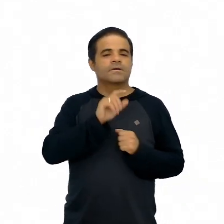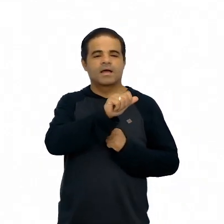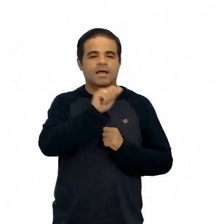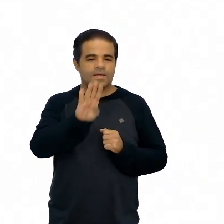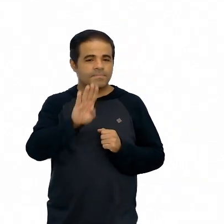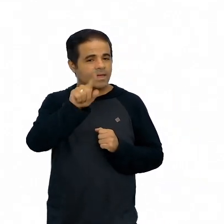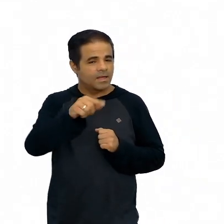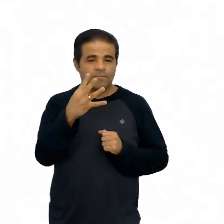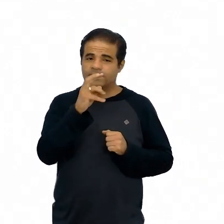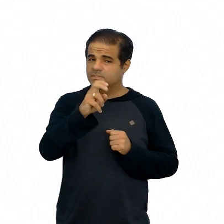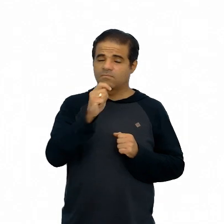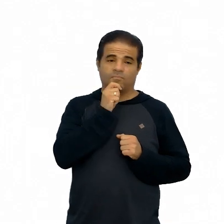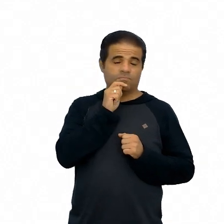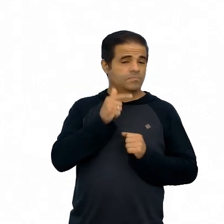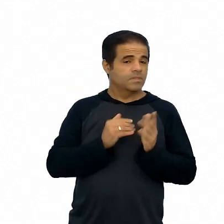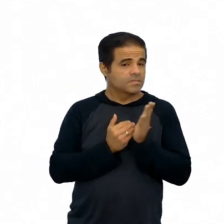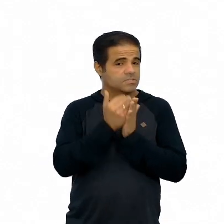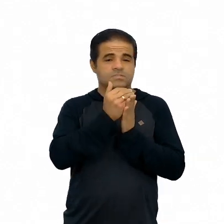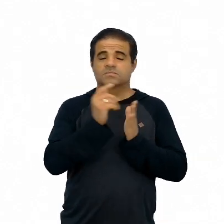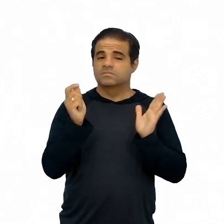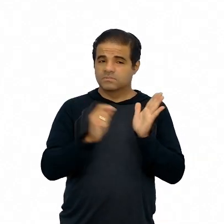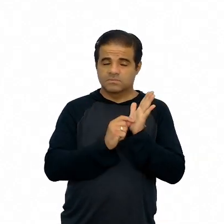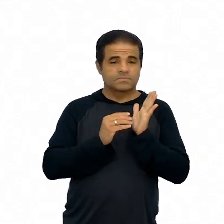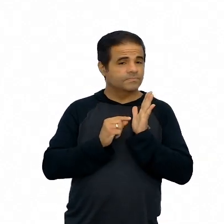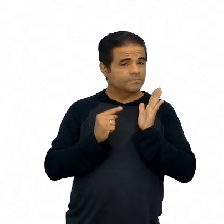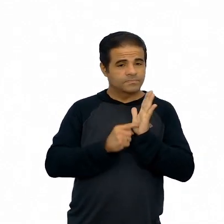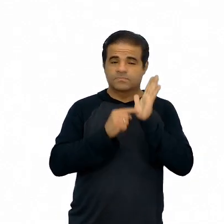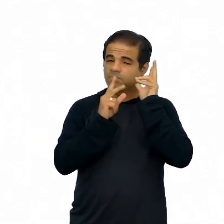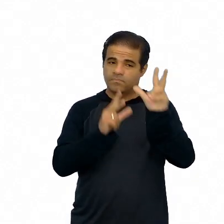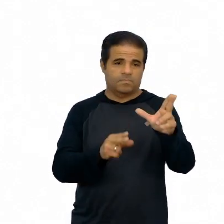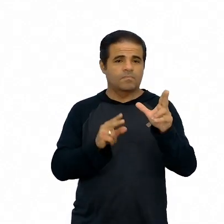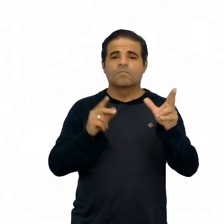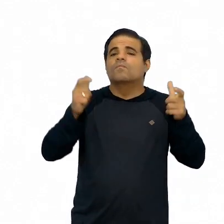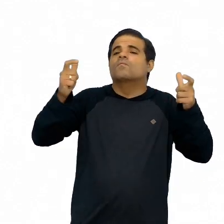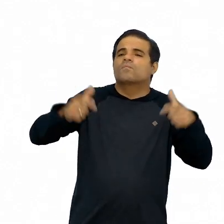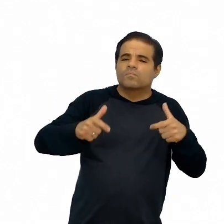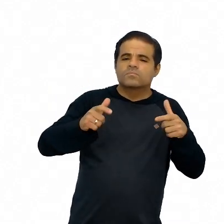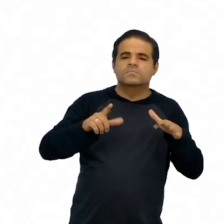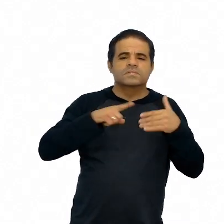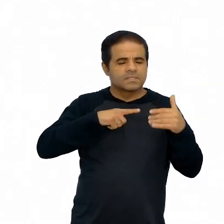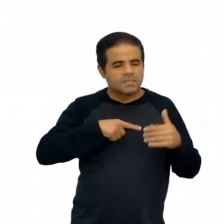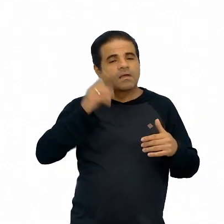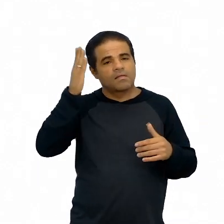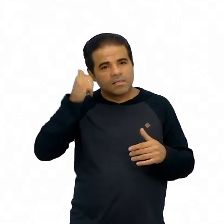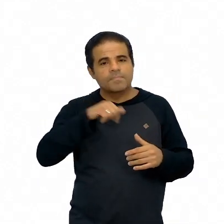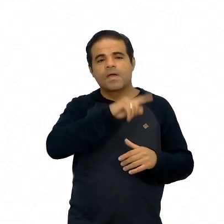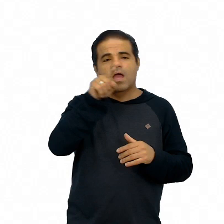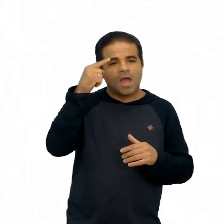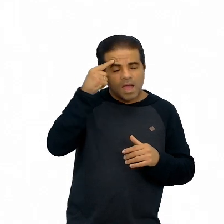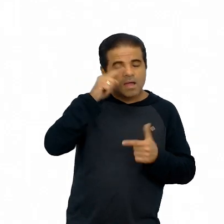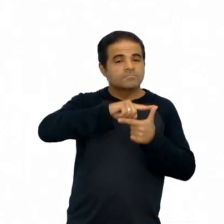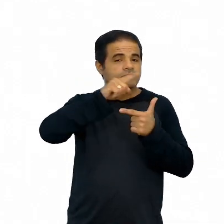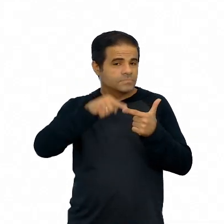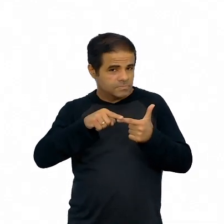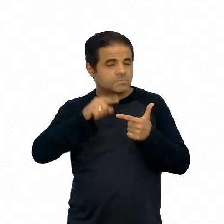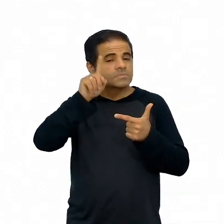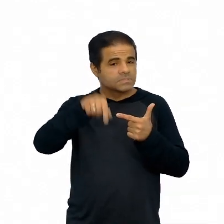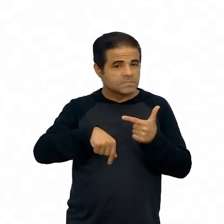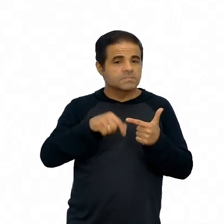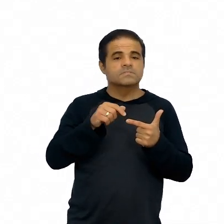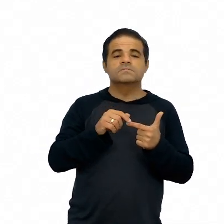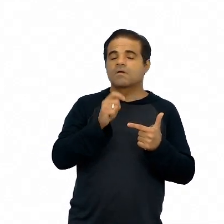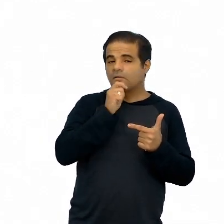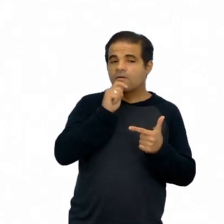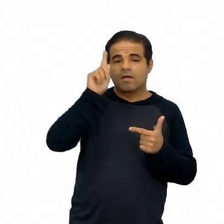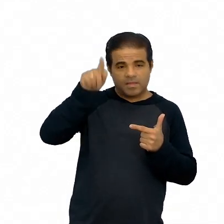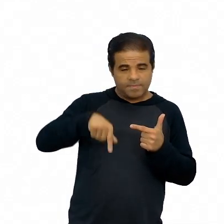vale 45, não tem indícios para mim que fala que eles são iguais. O único indício que tem é que sabendo que esse ângulo aqui, que é o ângulo C em